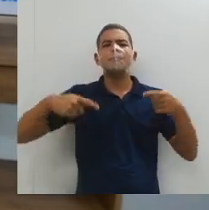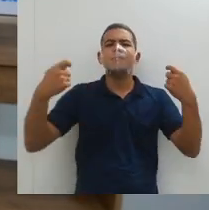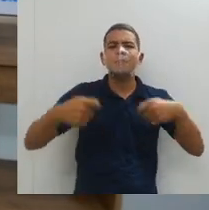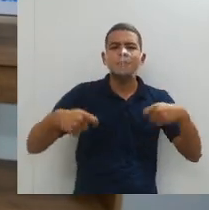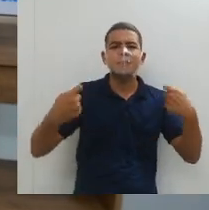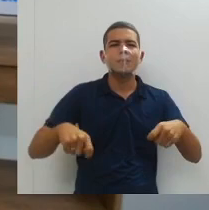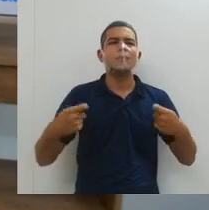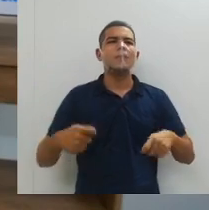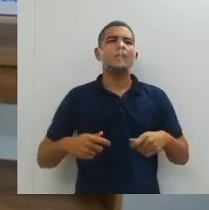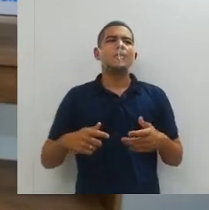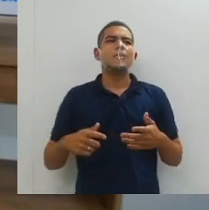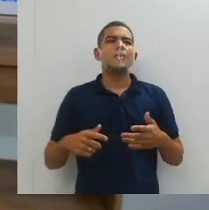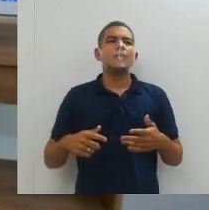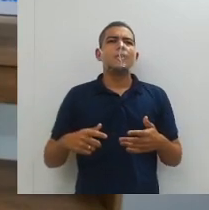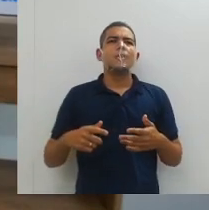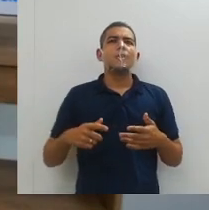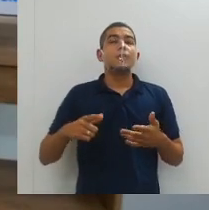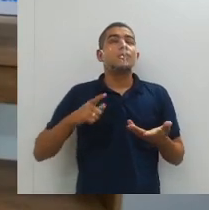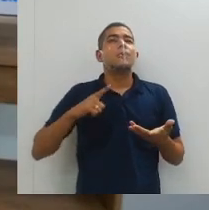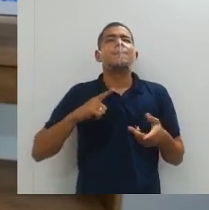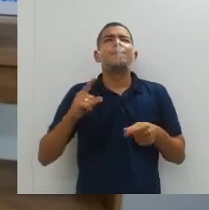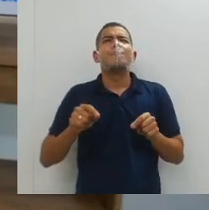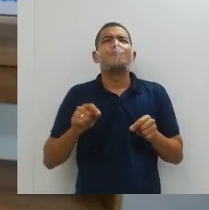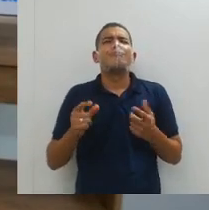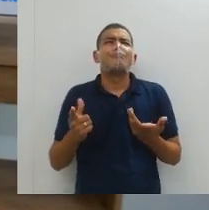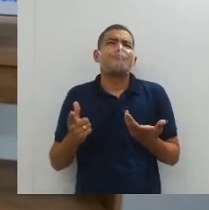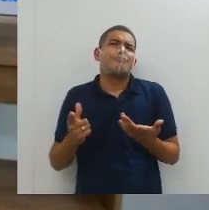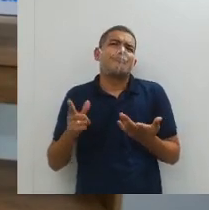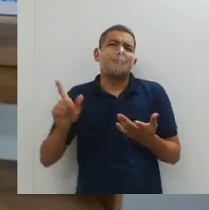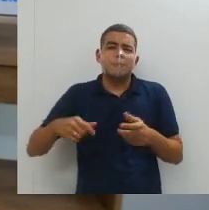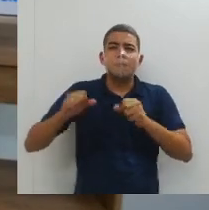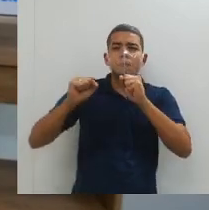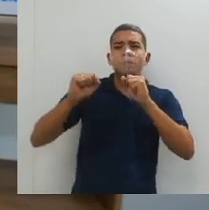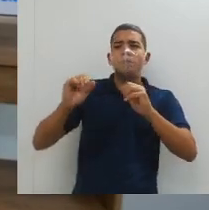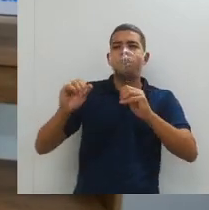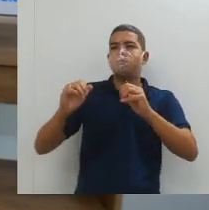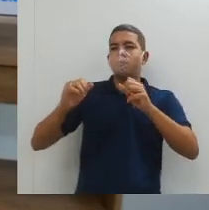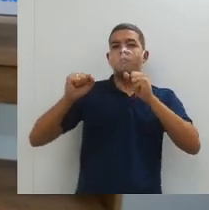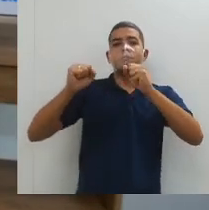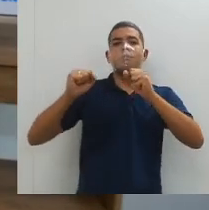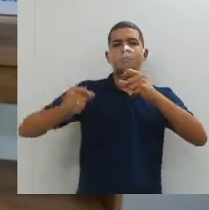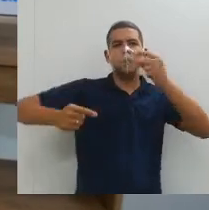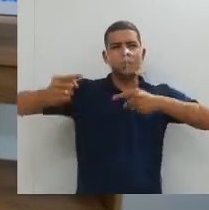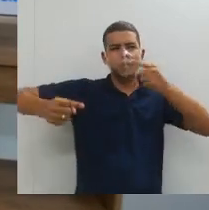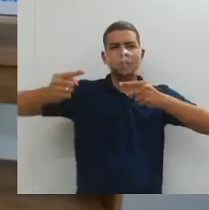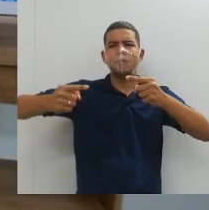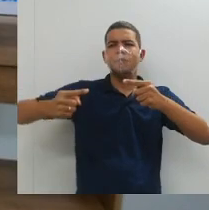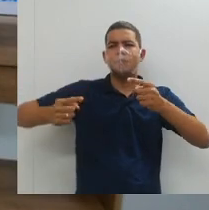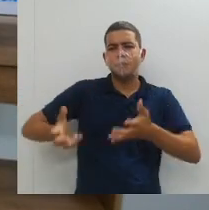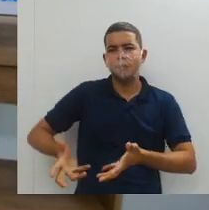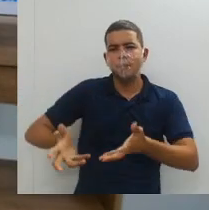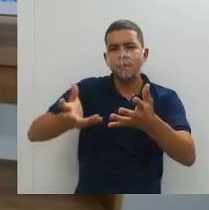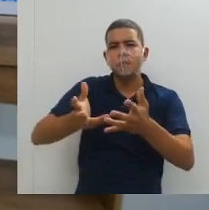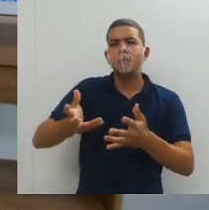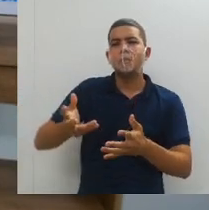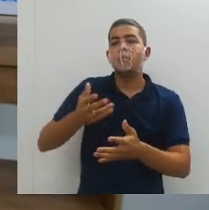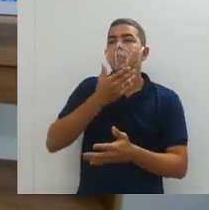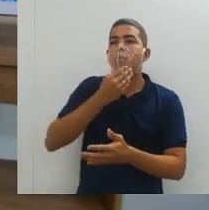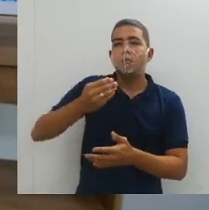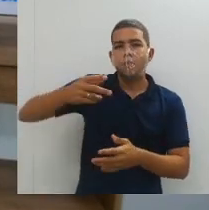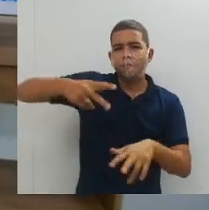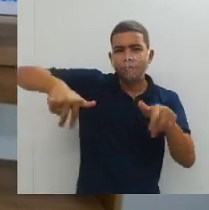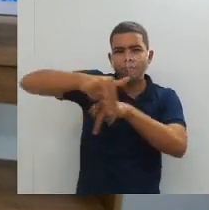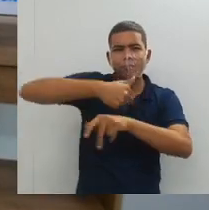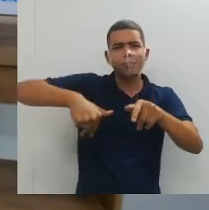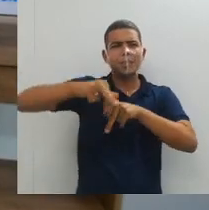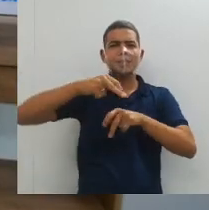necessidade de suscitar o poder político entre os homens para ver se acaba ou